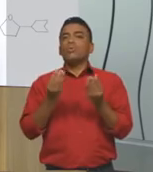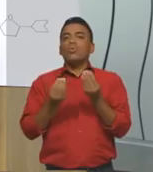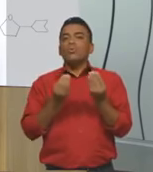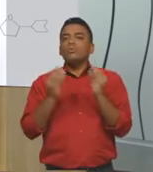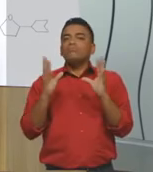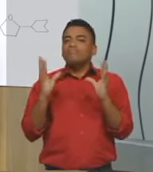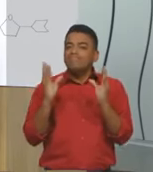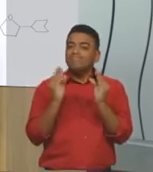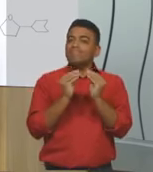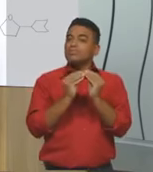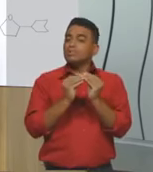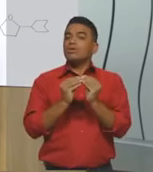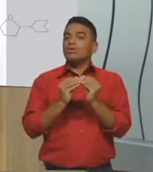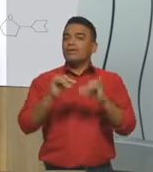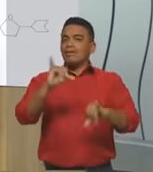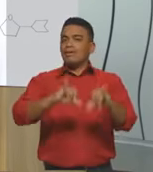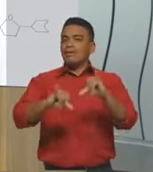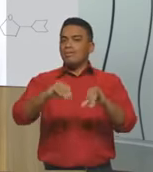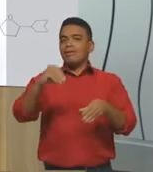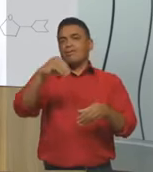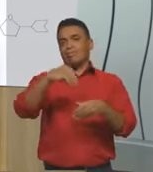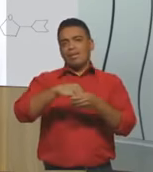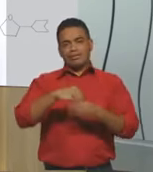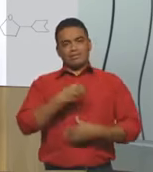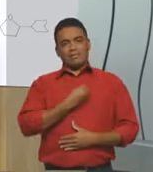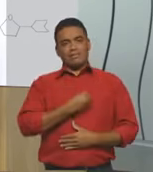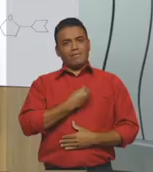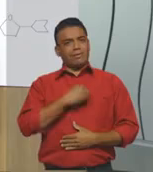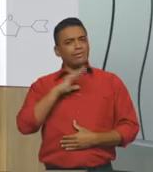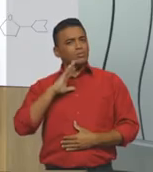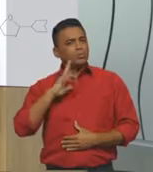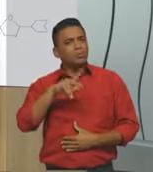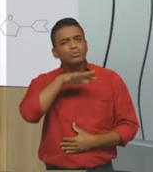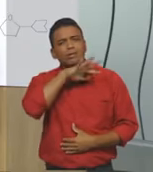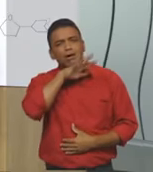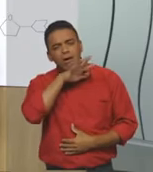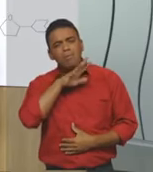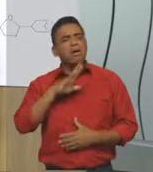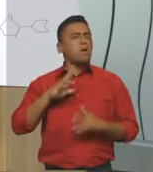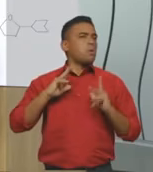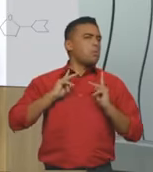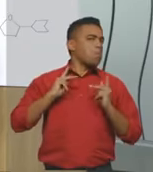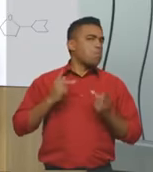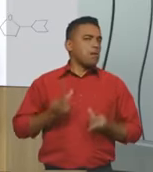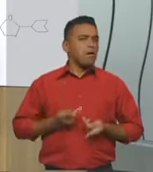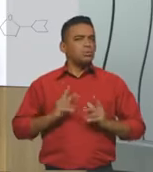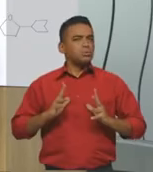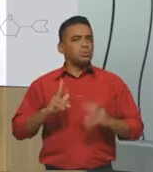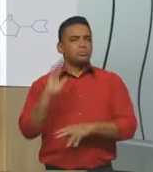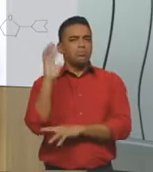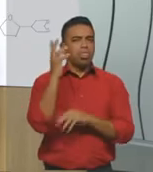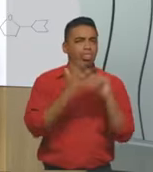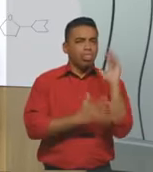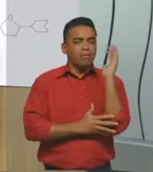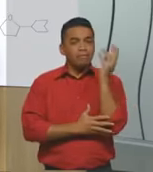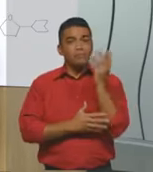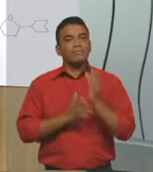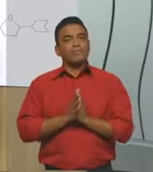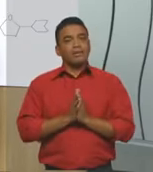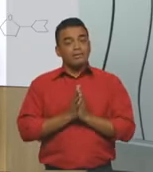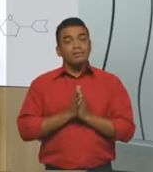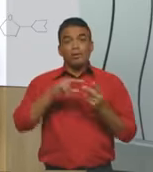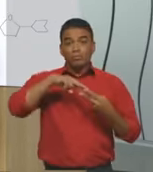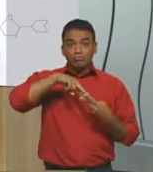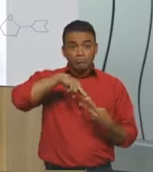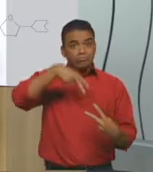vivos, e ele vai ter uma função muito importante para a nossa existência, porque através então do DNA, é nele